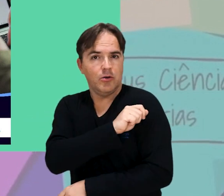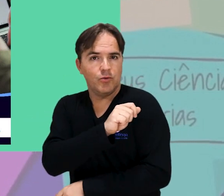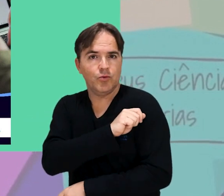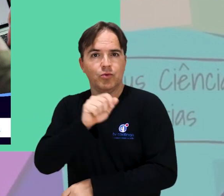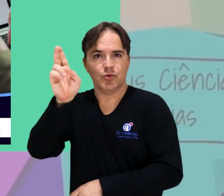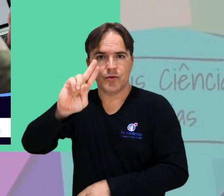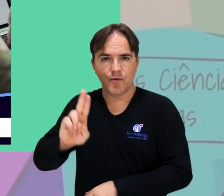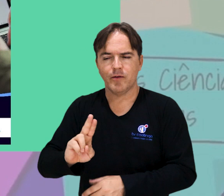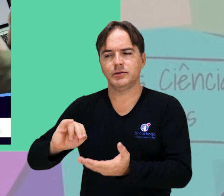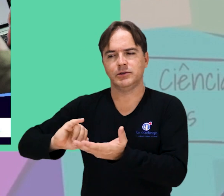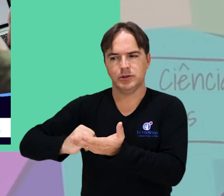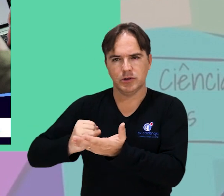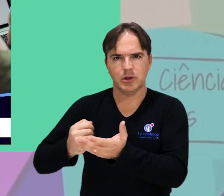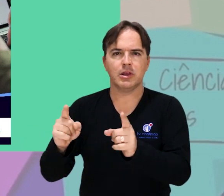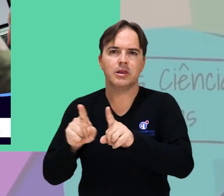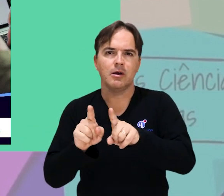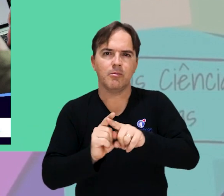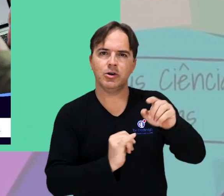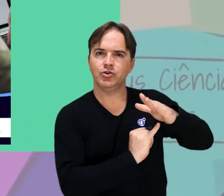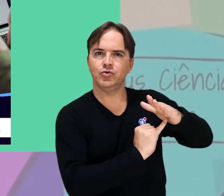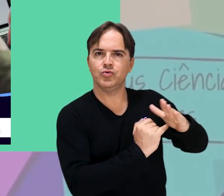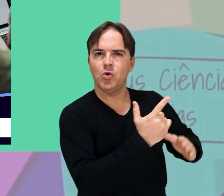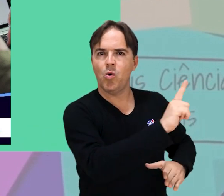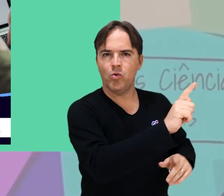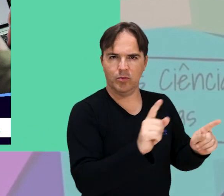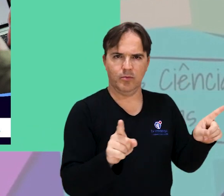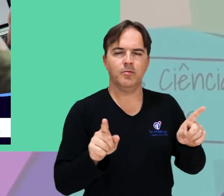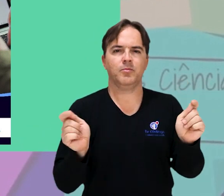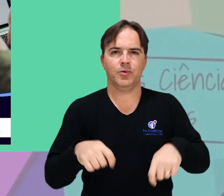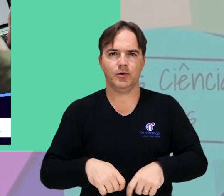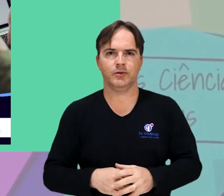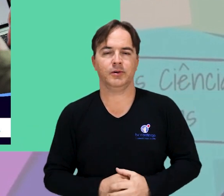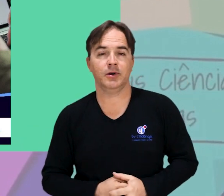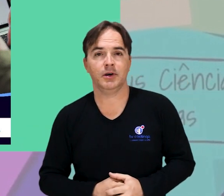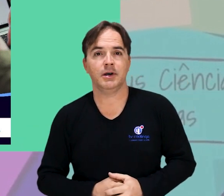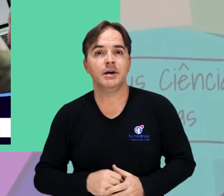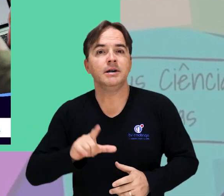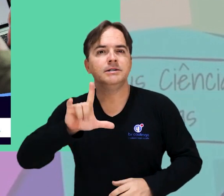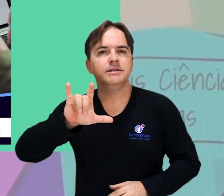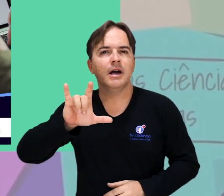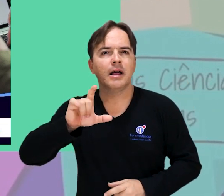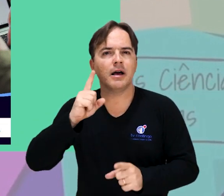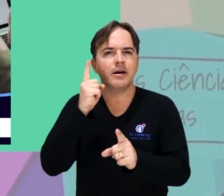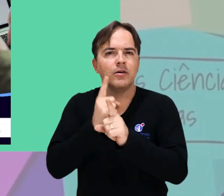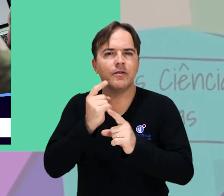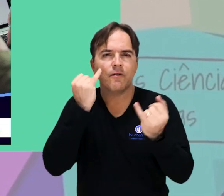e outras instituições mais informações podem ser obtidas no